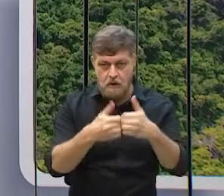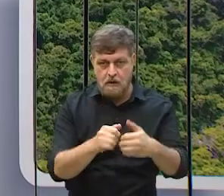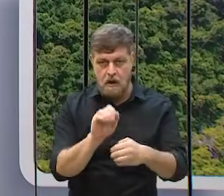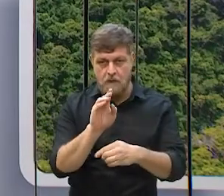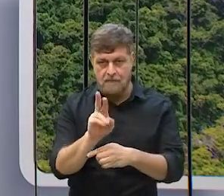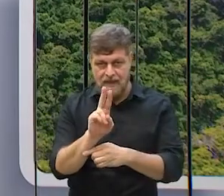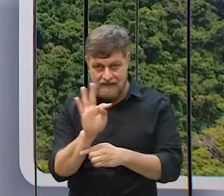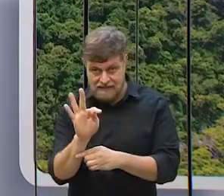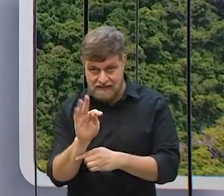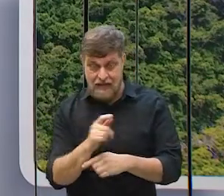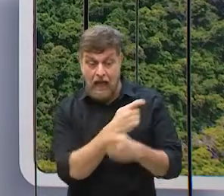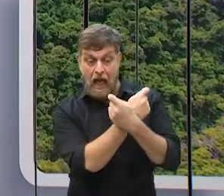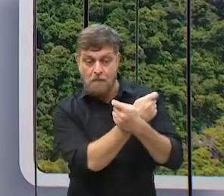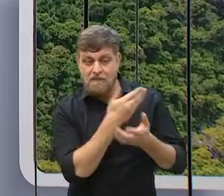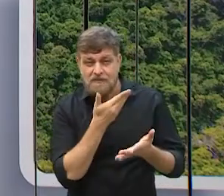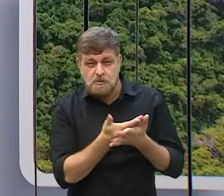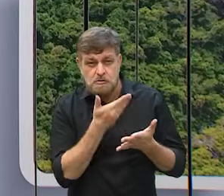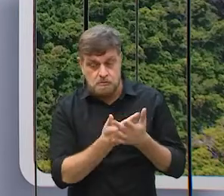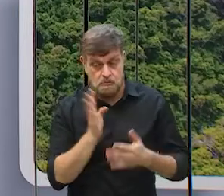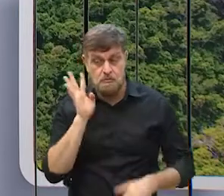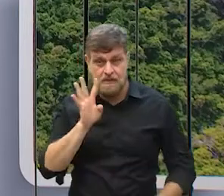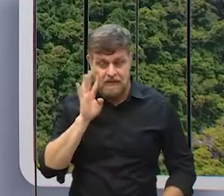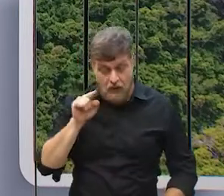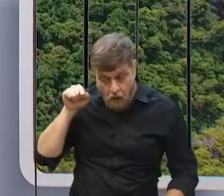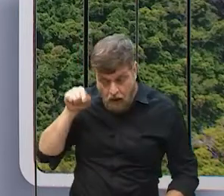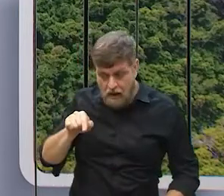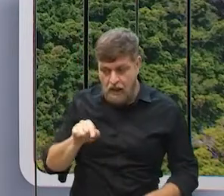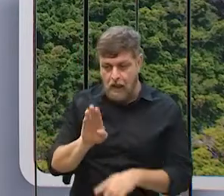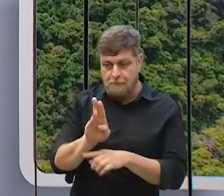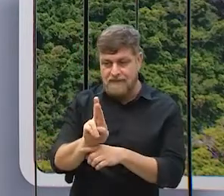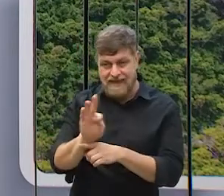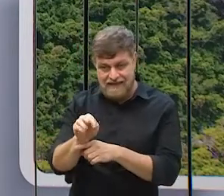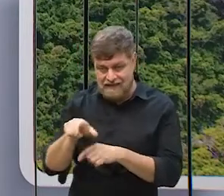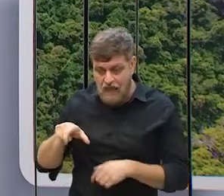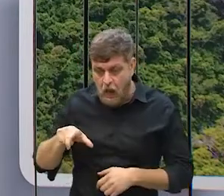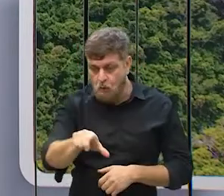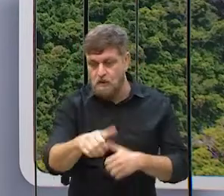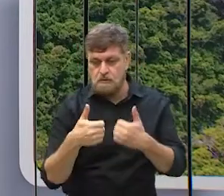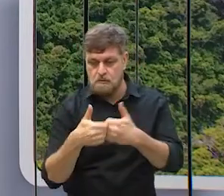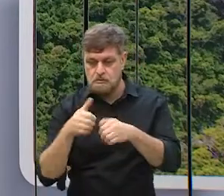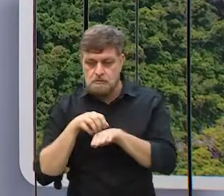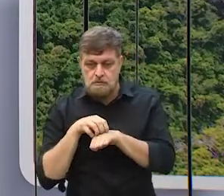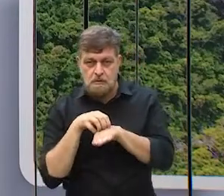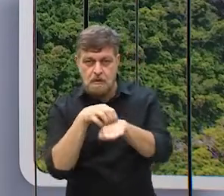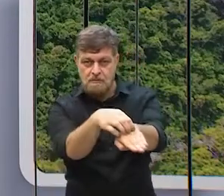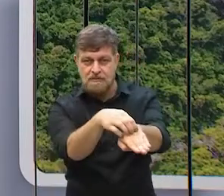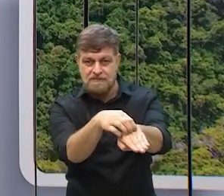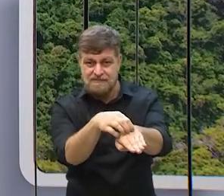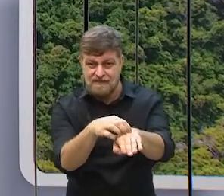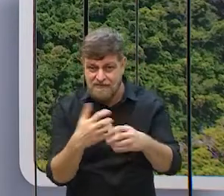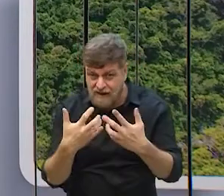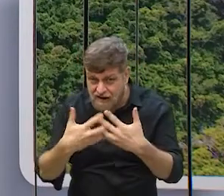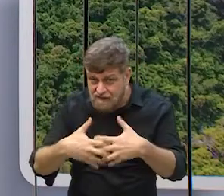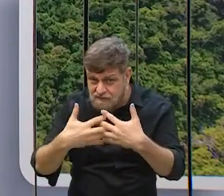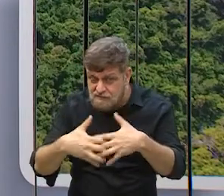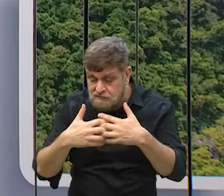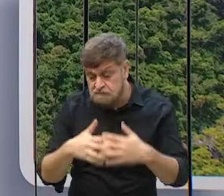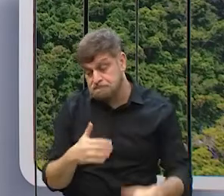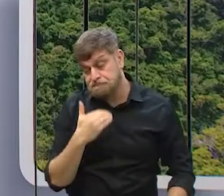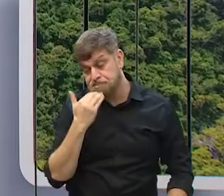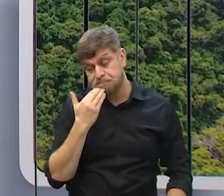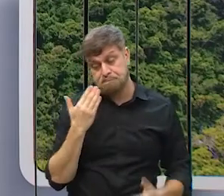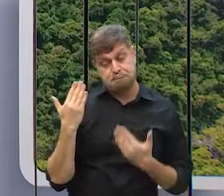estudo bacana sobre isso, né? Que o mesmo corredor de ônibus, ele pode não surtir o efeito